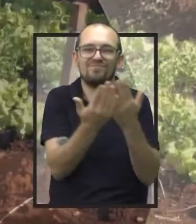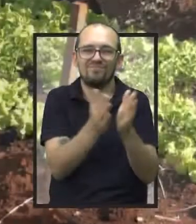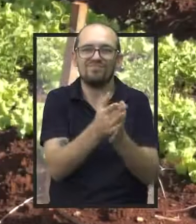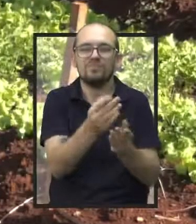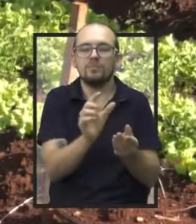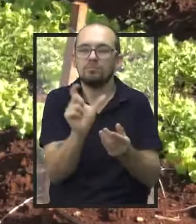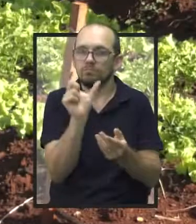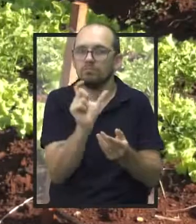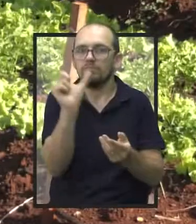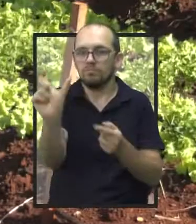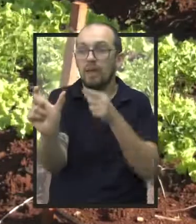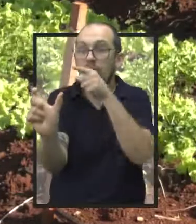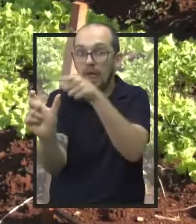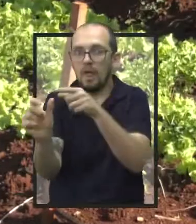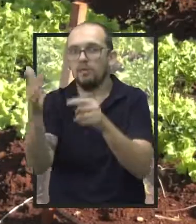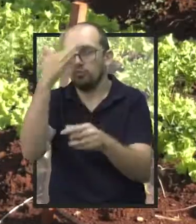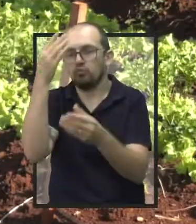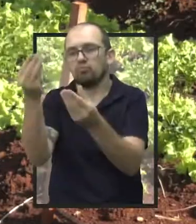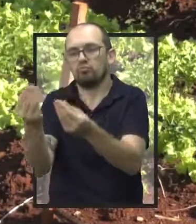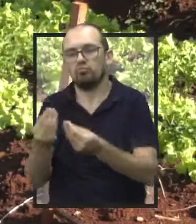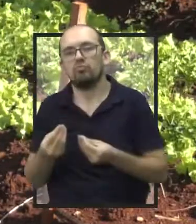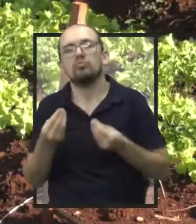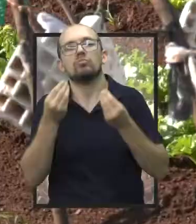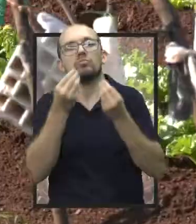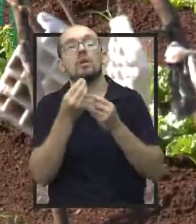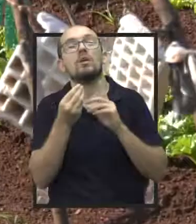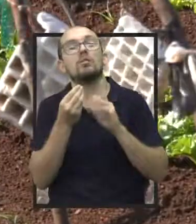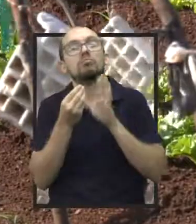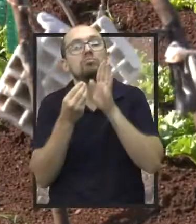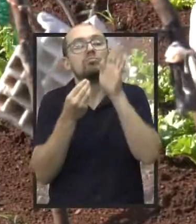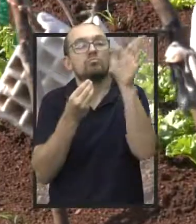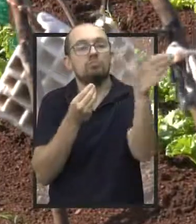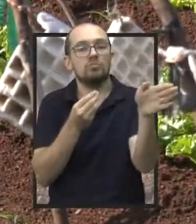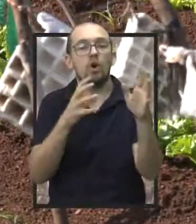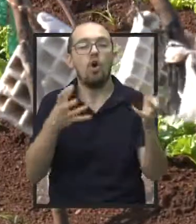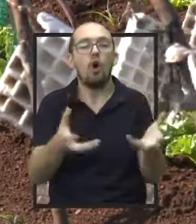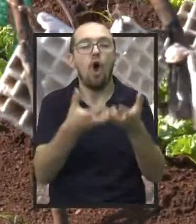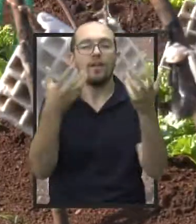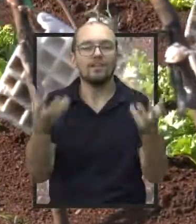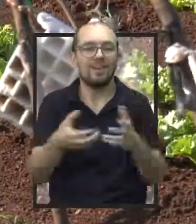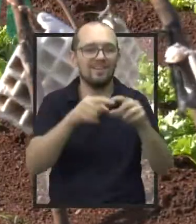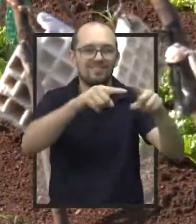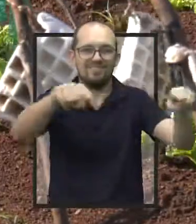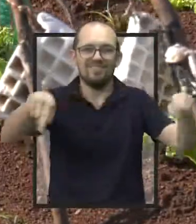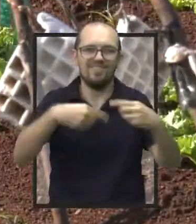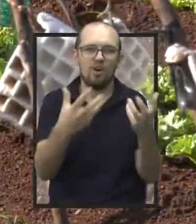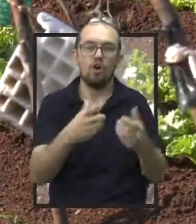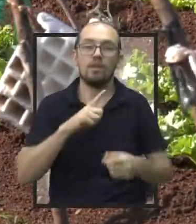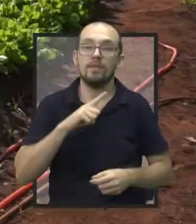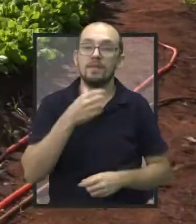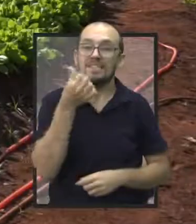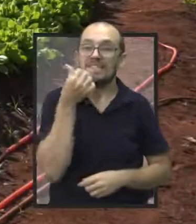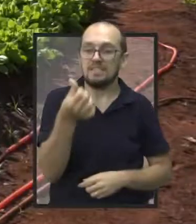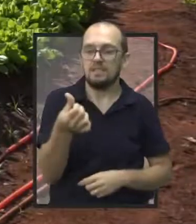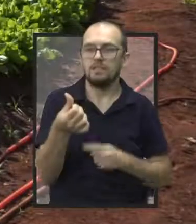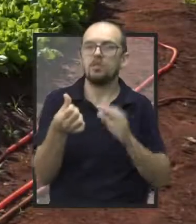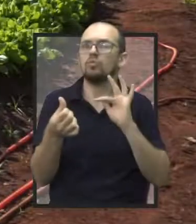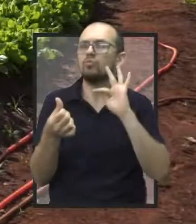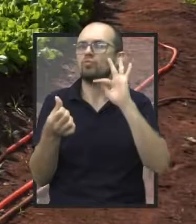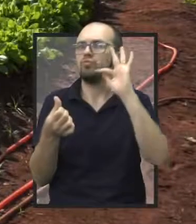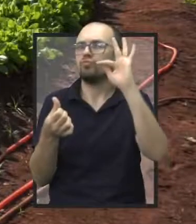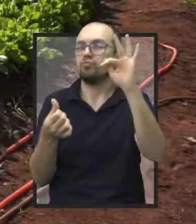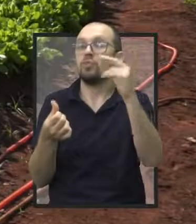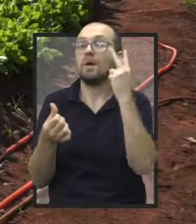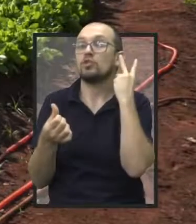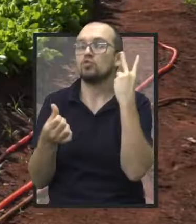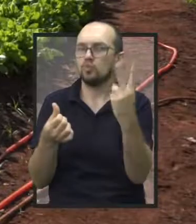através das hortas comunitárias aqui em nossa cidade já temos seis e mais que o programado para fazer mais duas ainda se de tempo